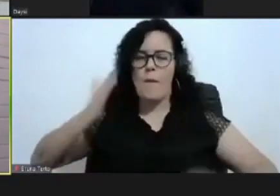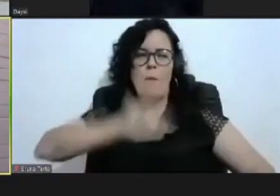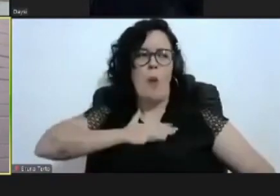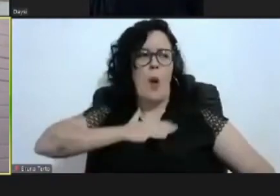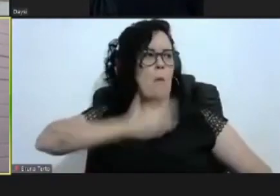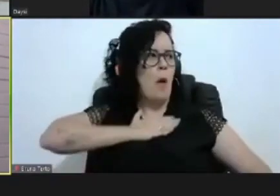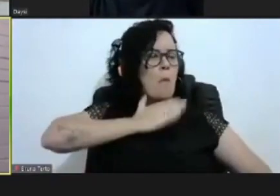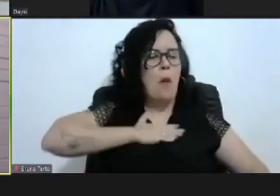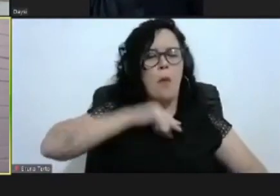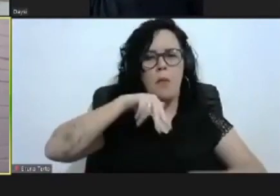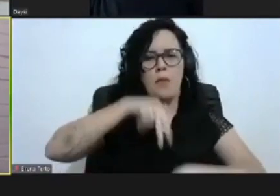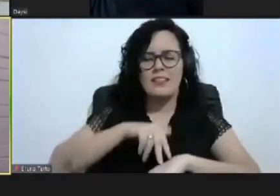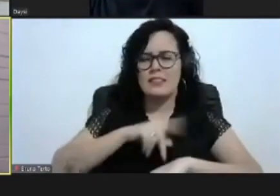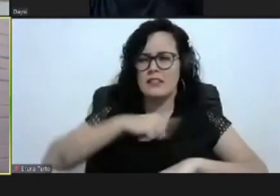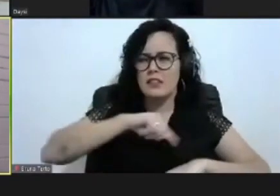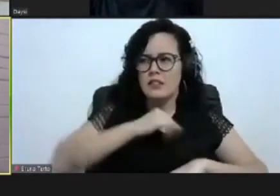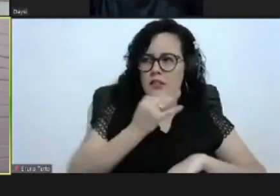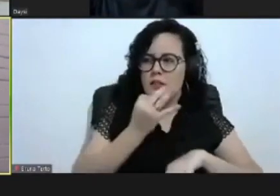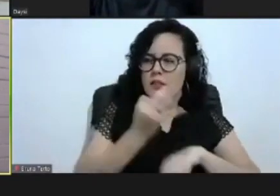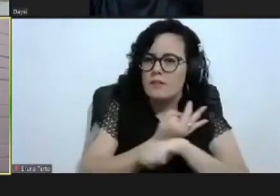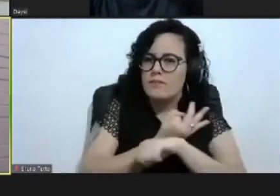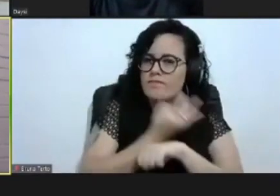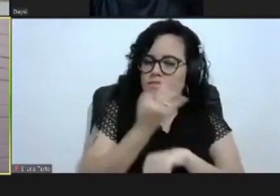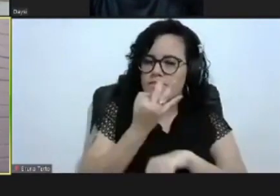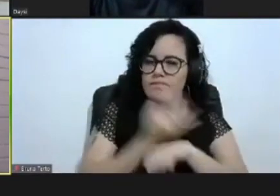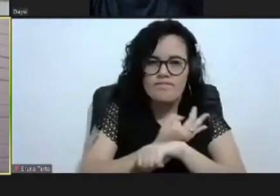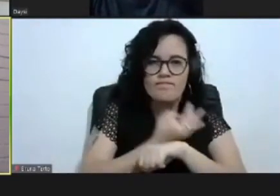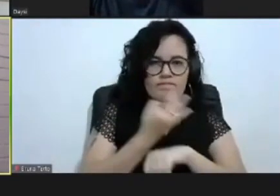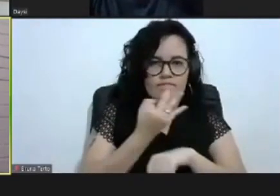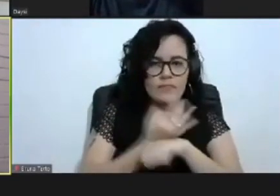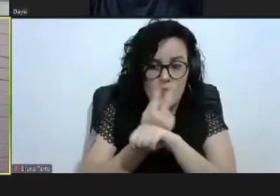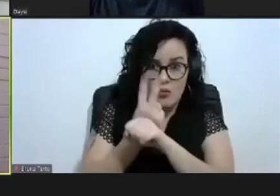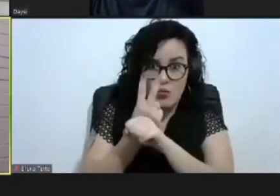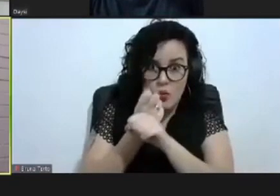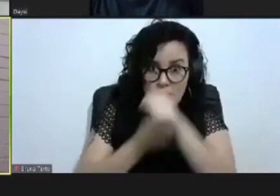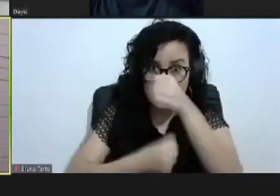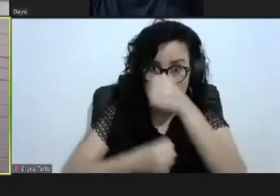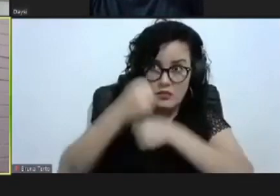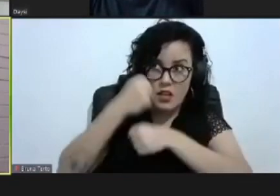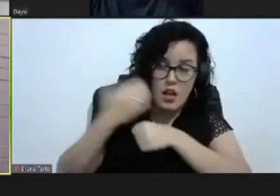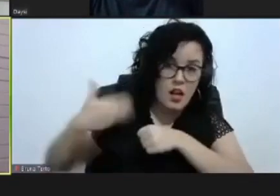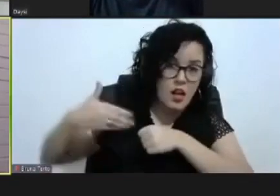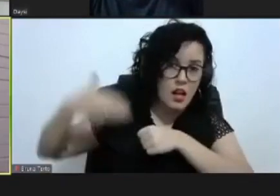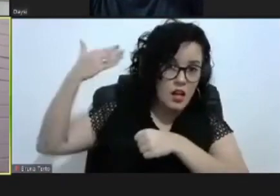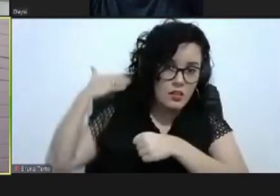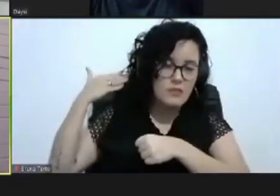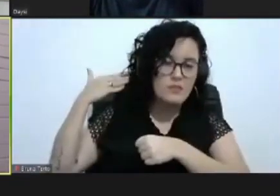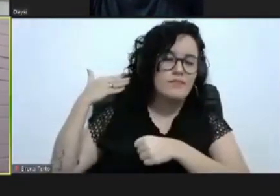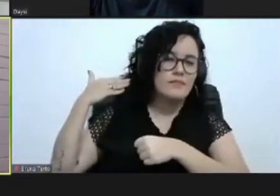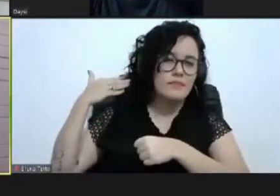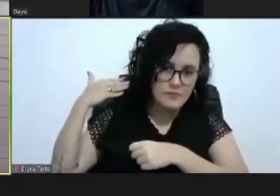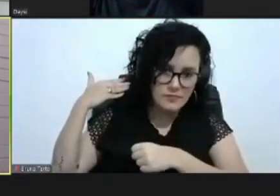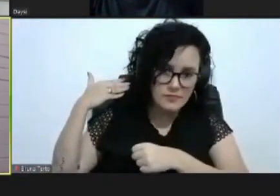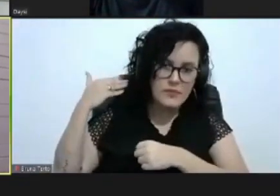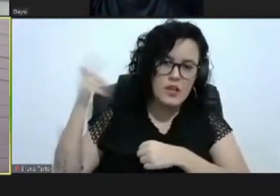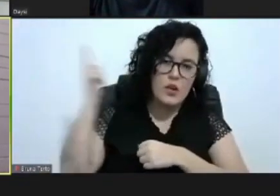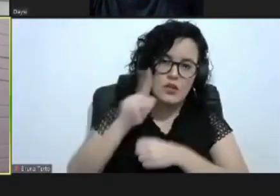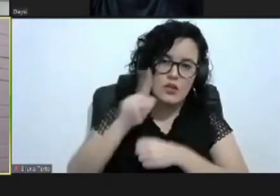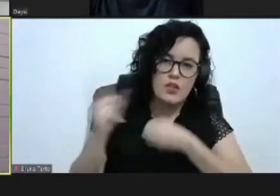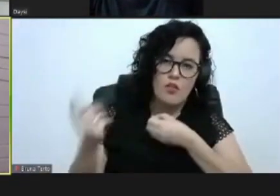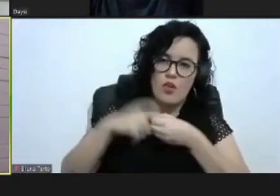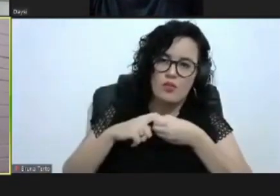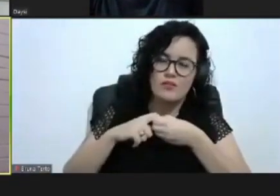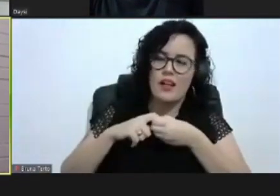via com muita reserva. E há 2 anos atrás, nós tivemos a recuperação judicial das 2 grandes redes